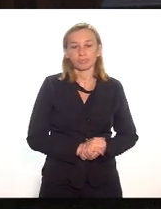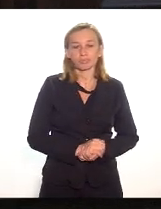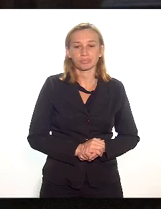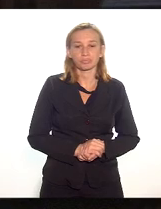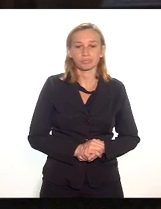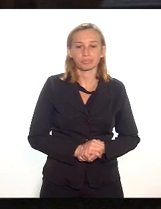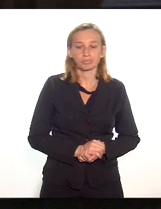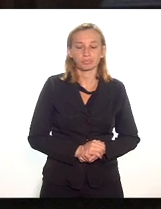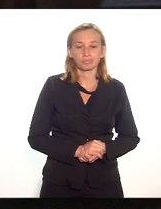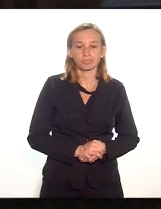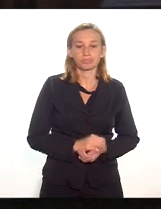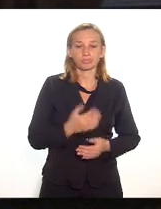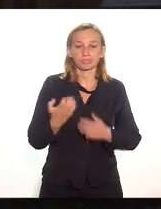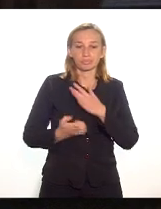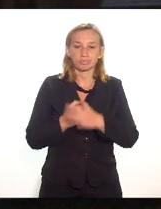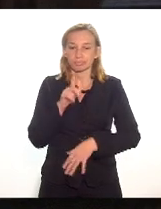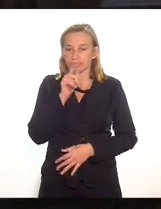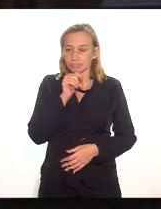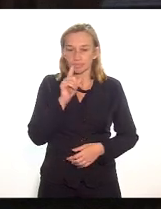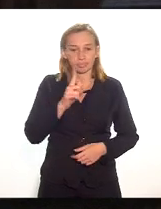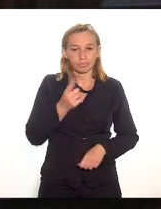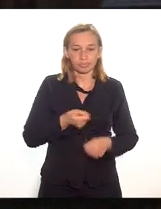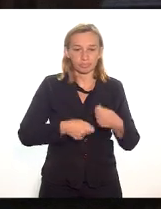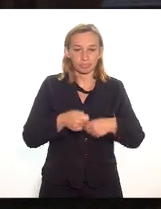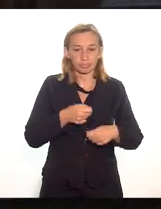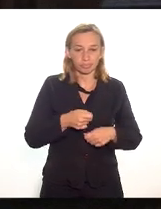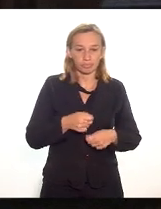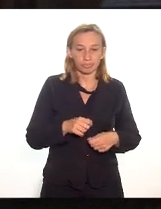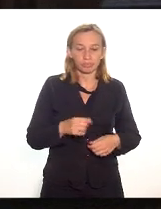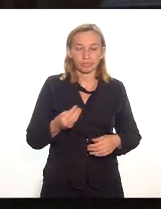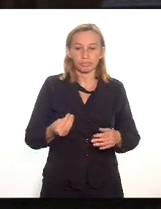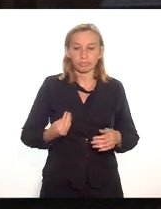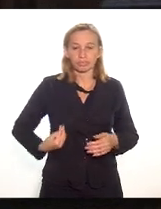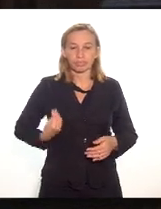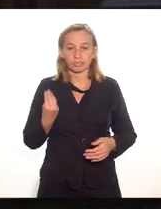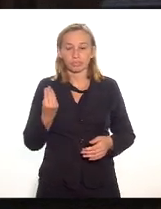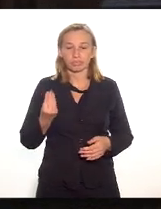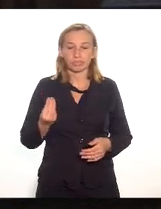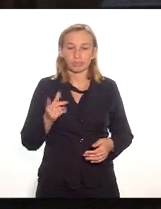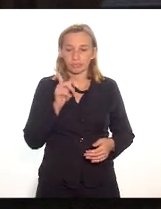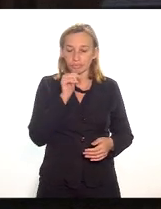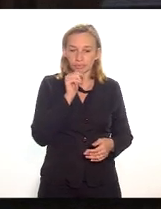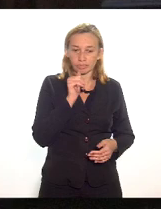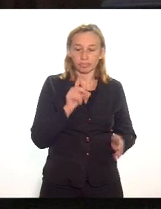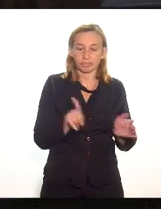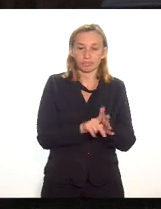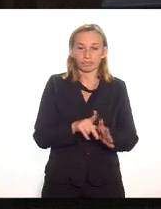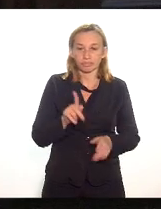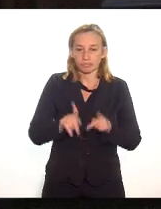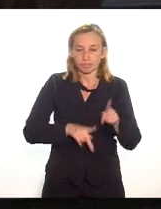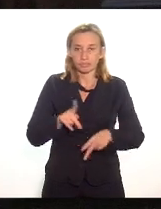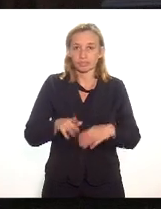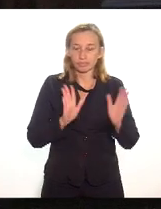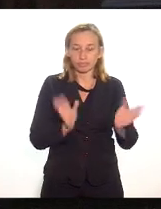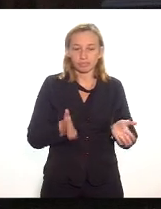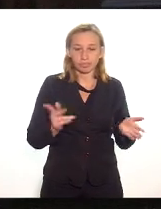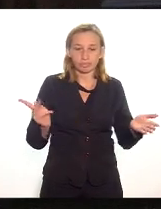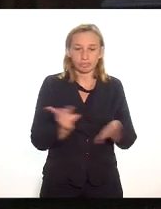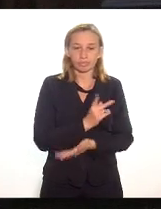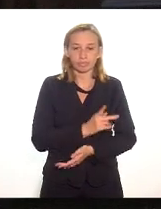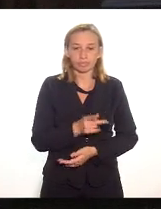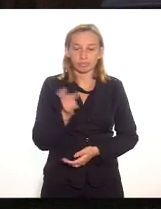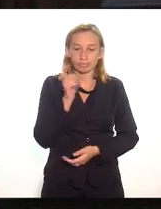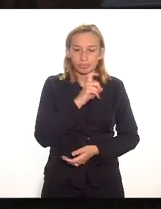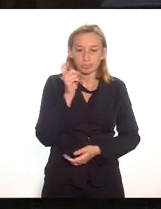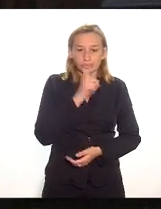não se negociava, que a água era o bem do povo. Então, o que estava acontecendo é um estelionato